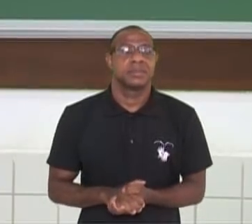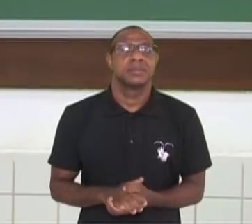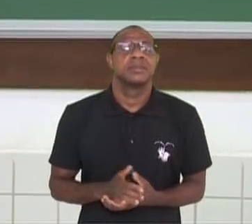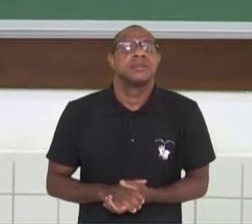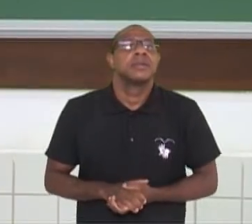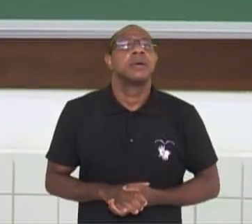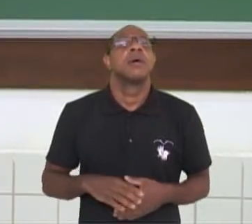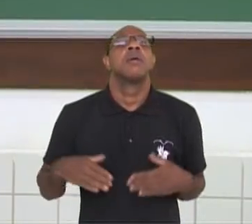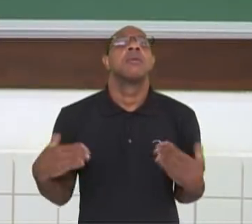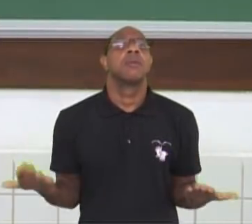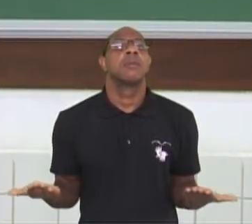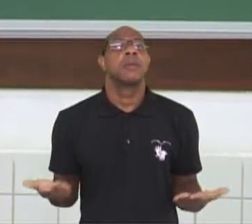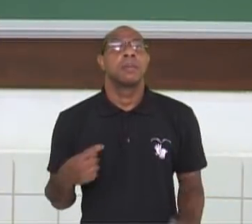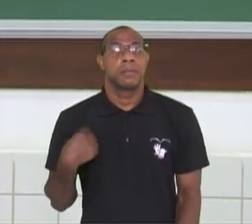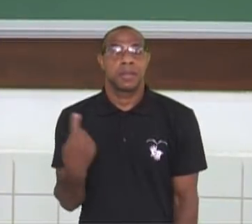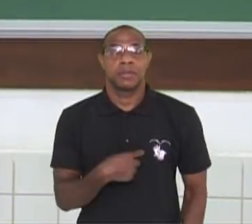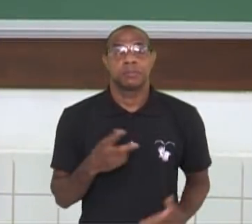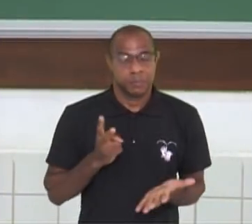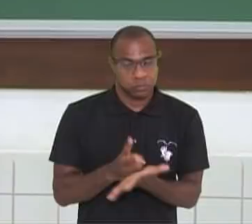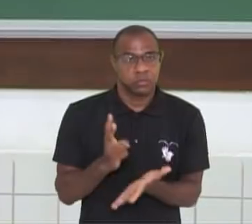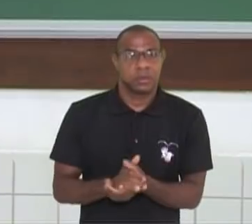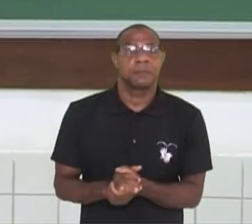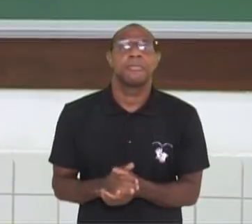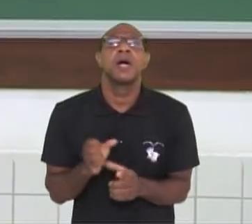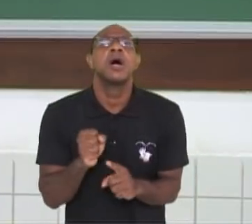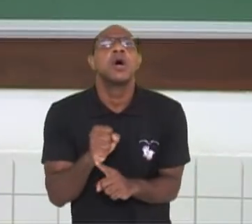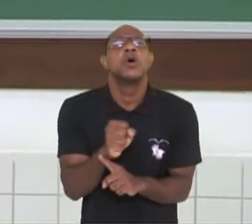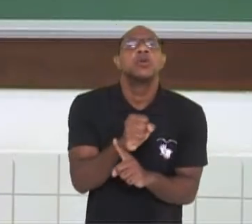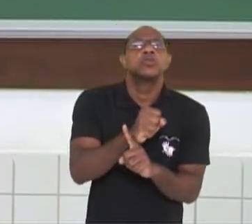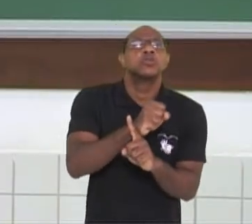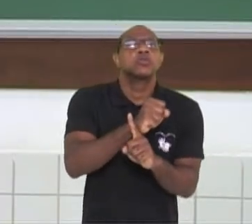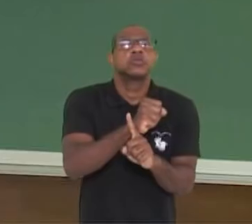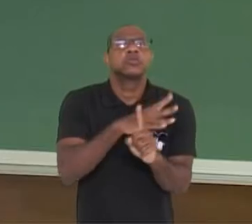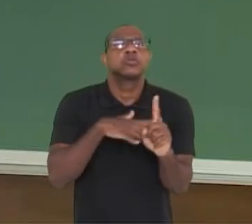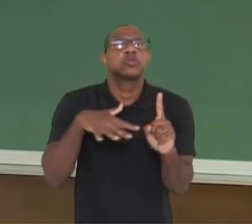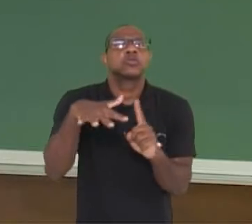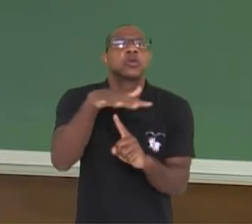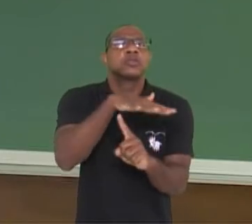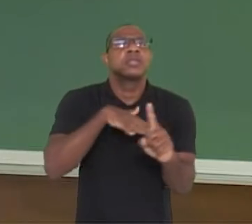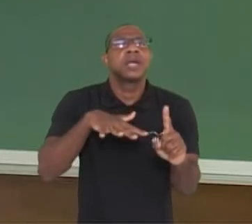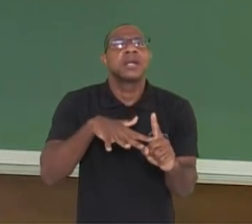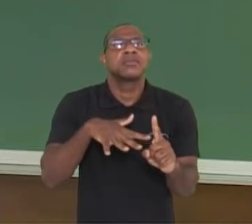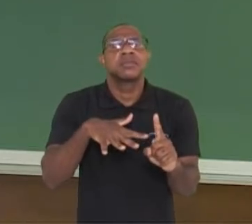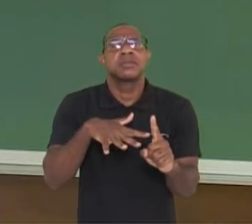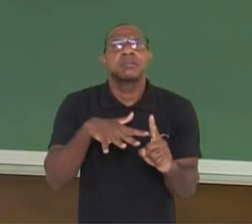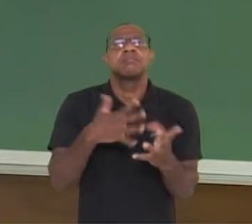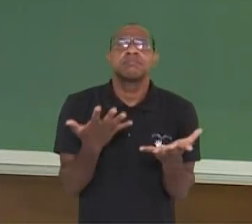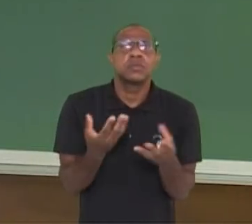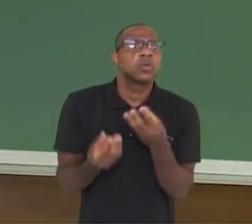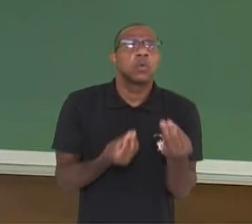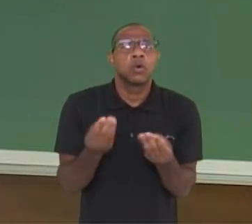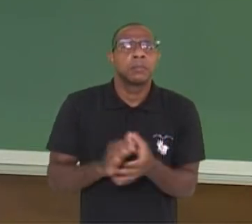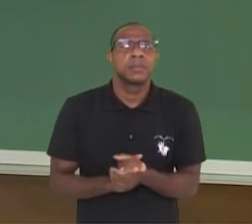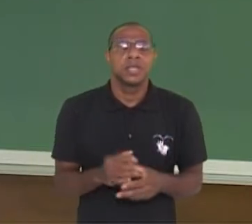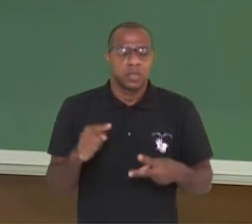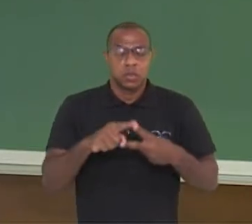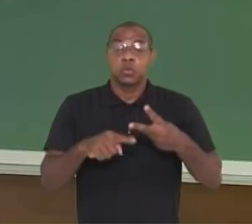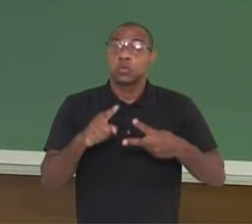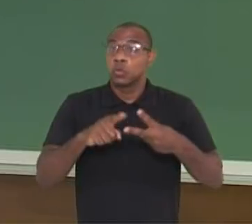de mercadorias. Para a gente continuar, sociedade que se formou nessa Revolução Industrial, basicamente